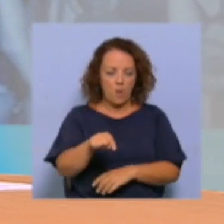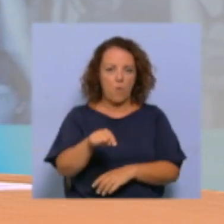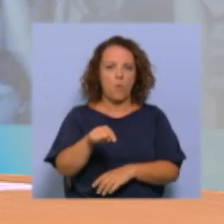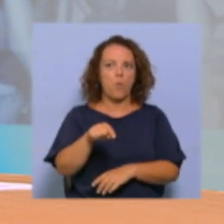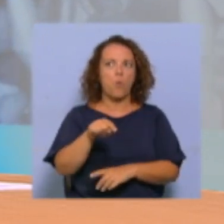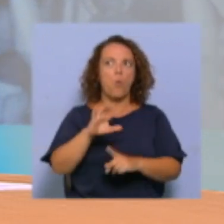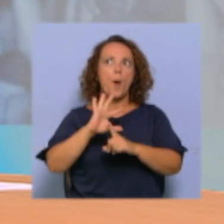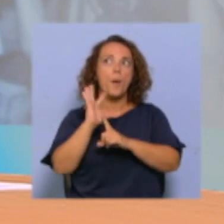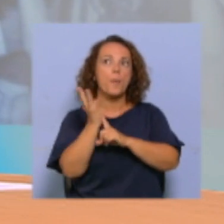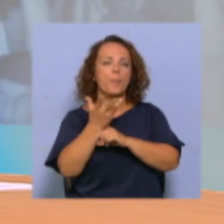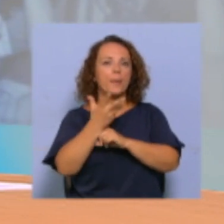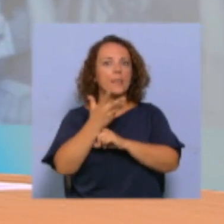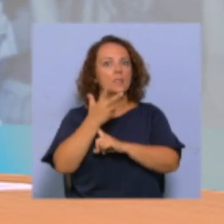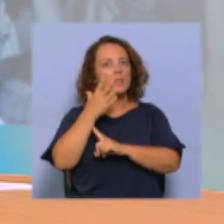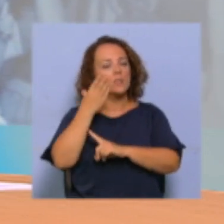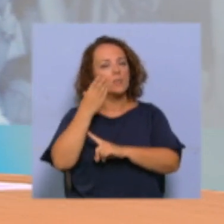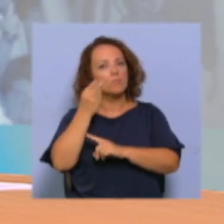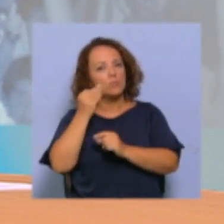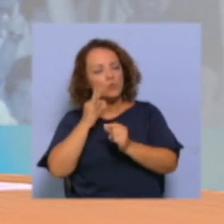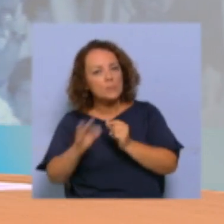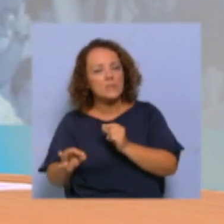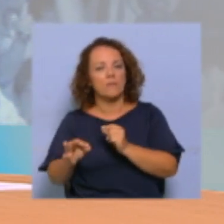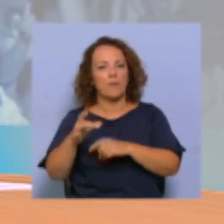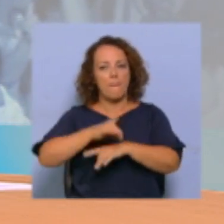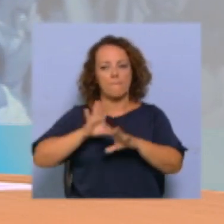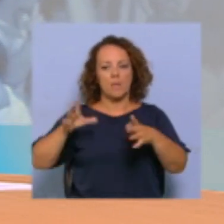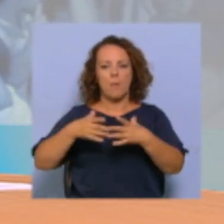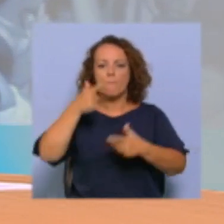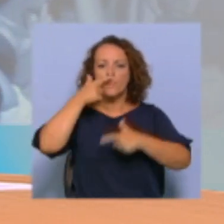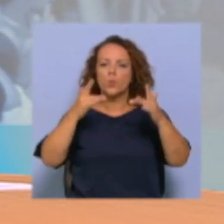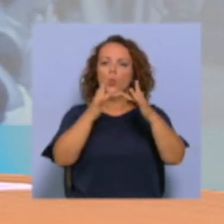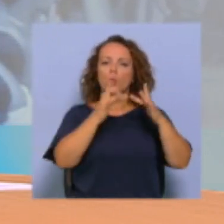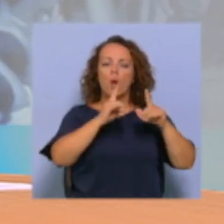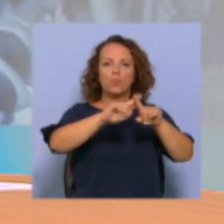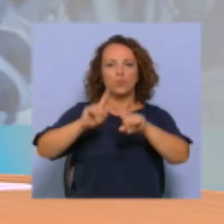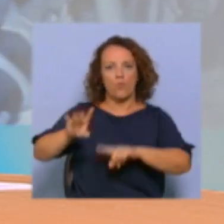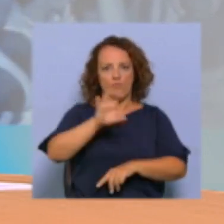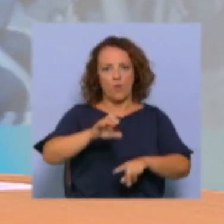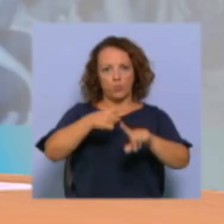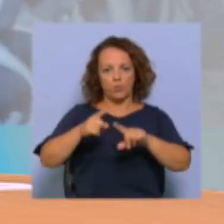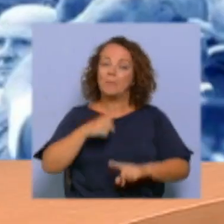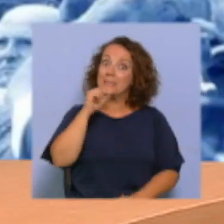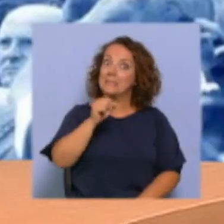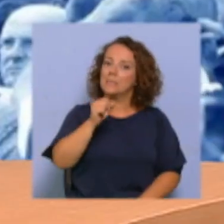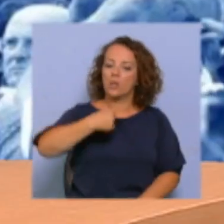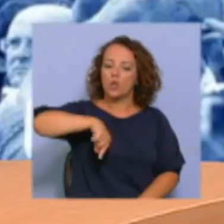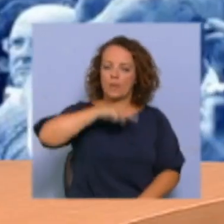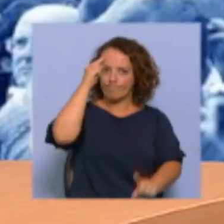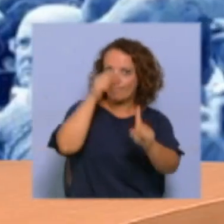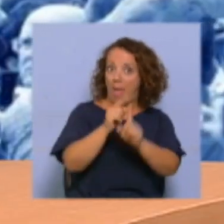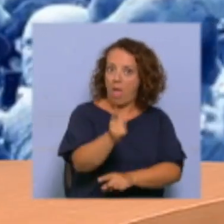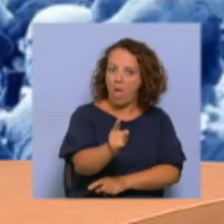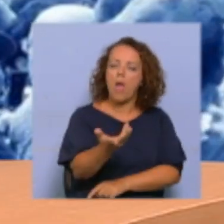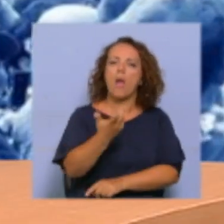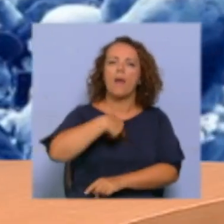muito específico de uma pandemia que alterou muito a forma das pessoas contactarem entre si. Andámos à volta disso mesmo, andámos a tentar perceber o